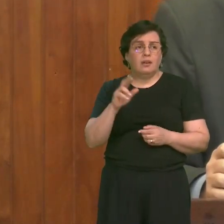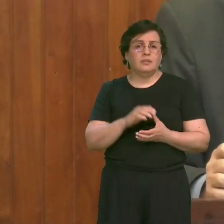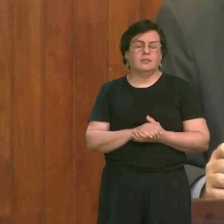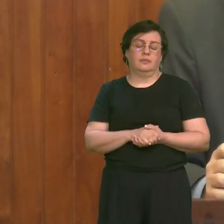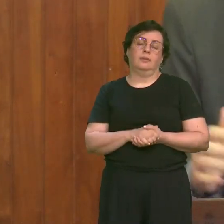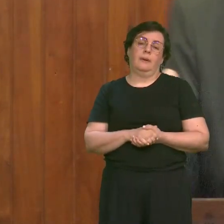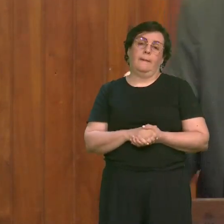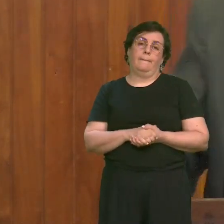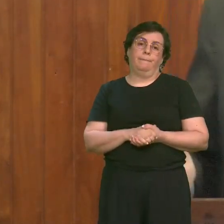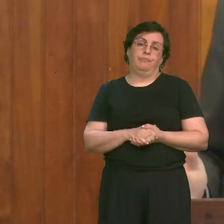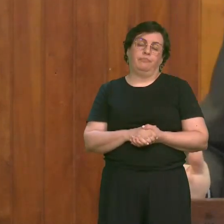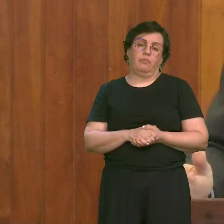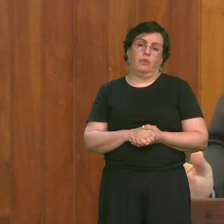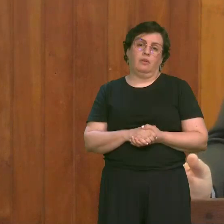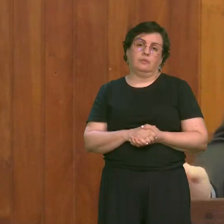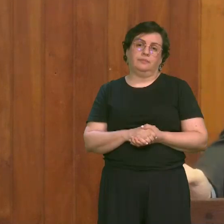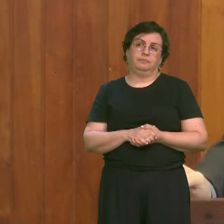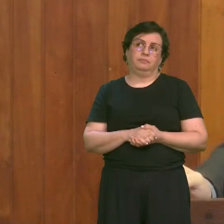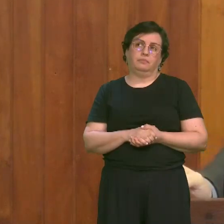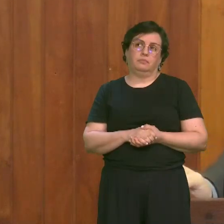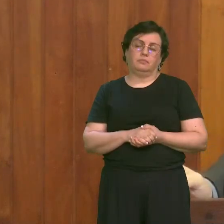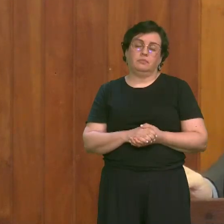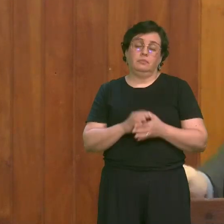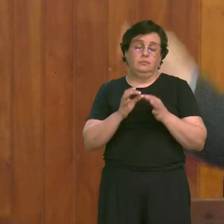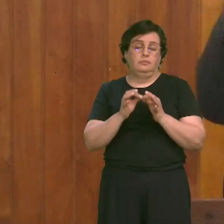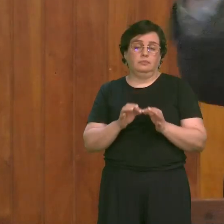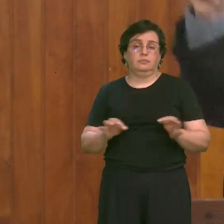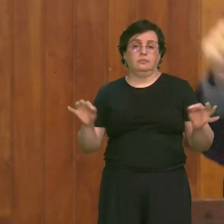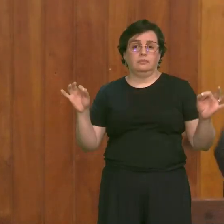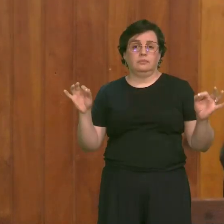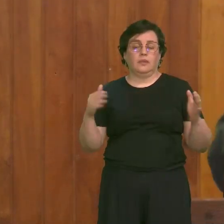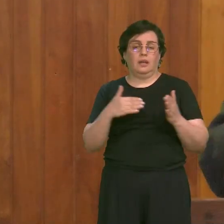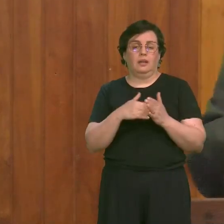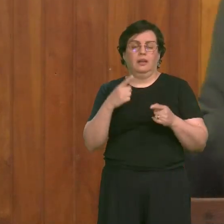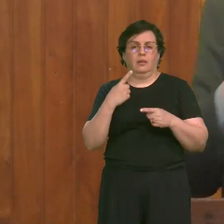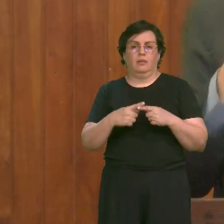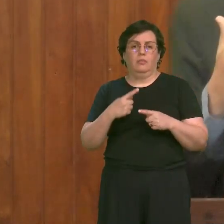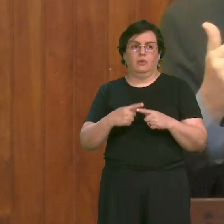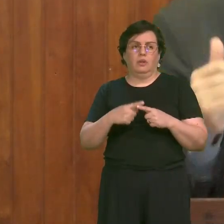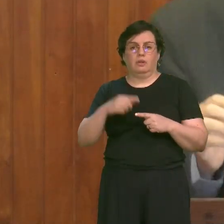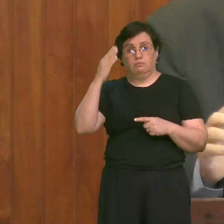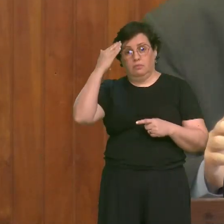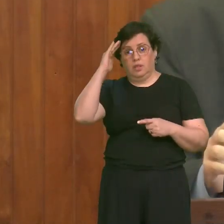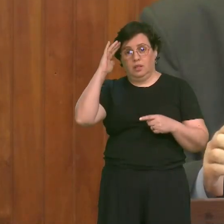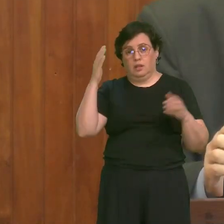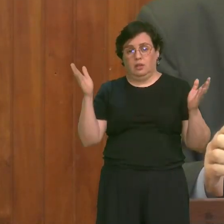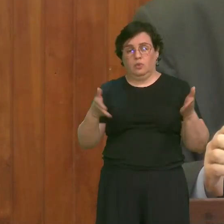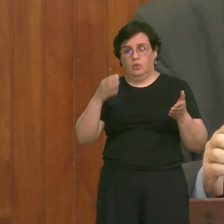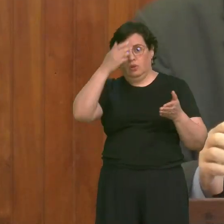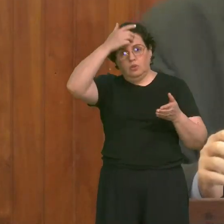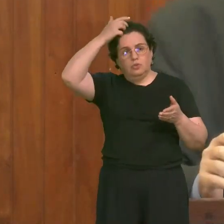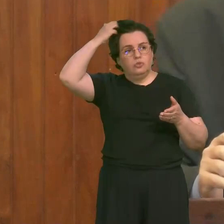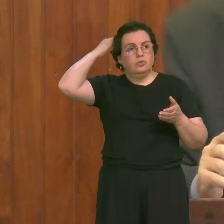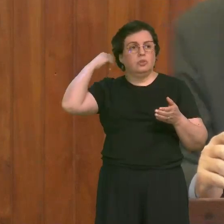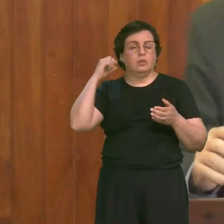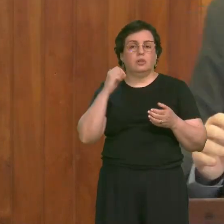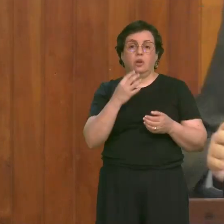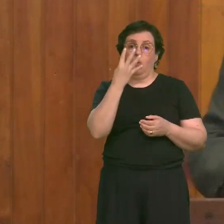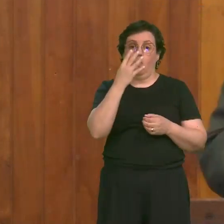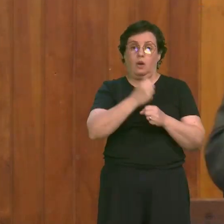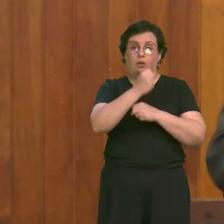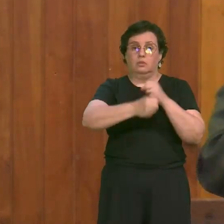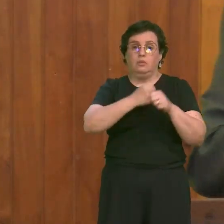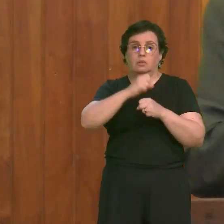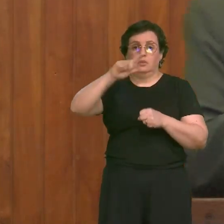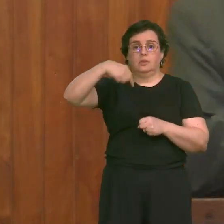numa leitura inicial simplista até porque entendo Hoje quatro anos